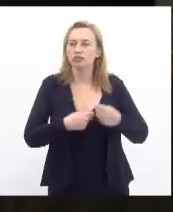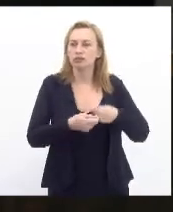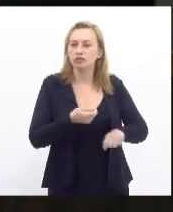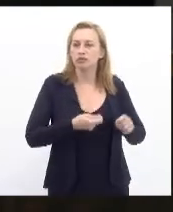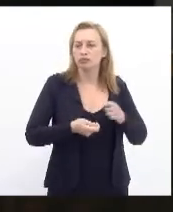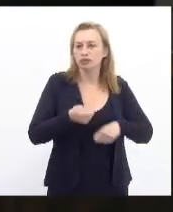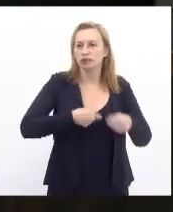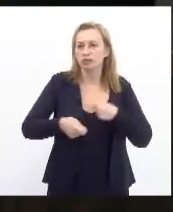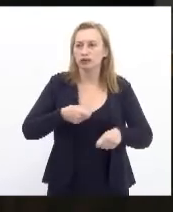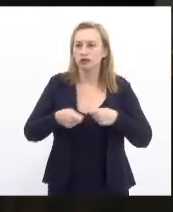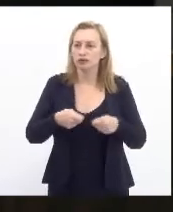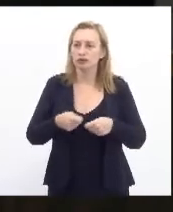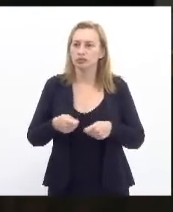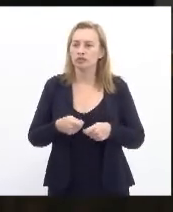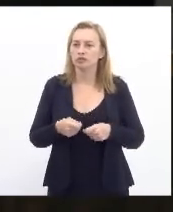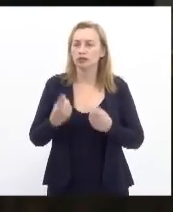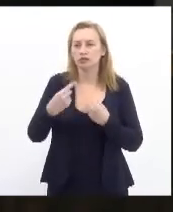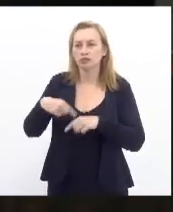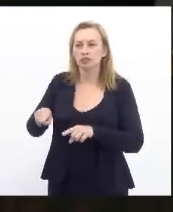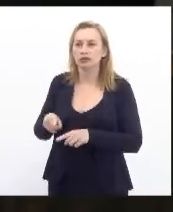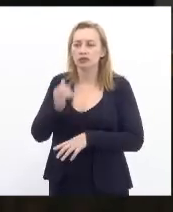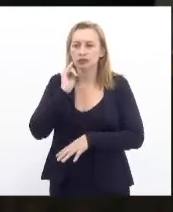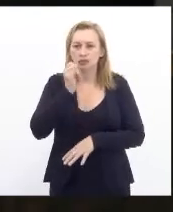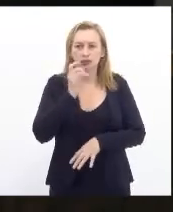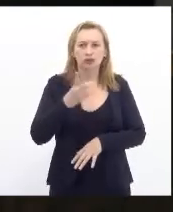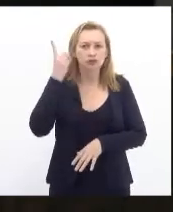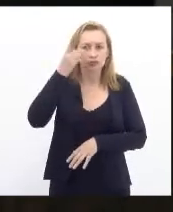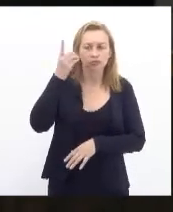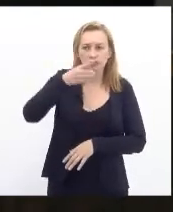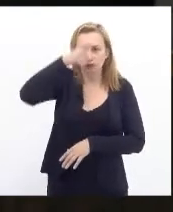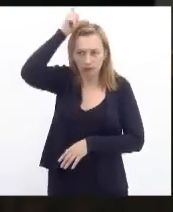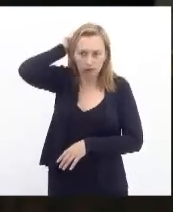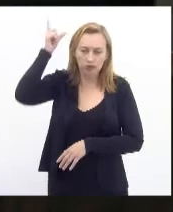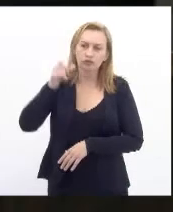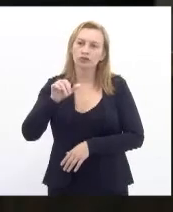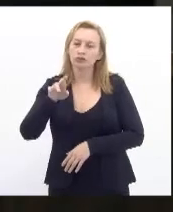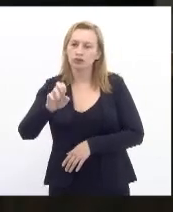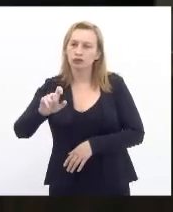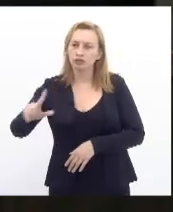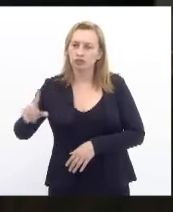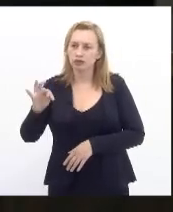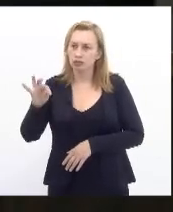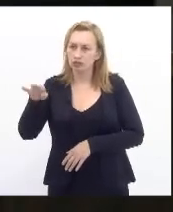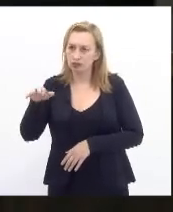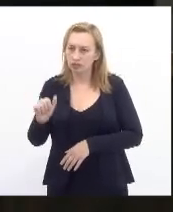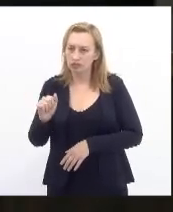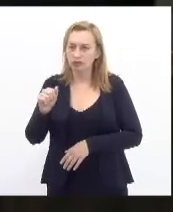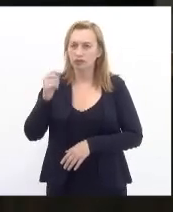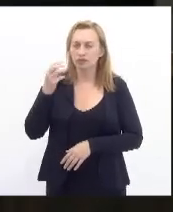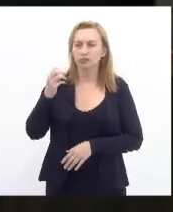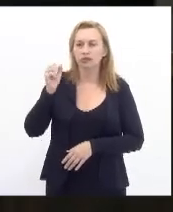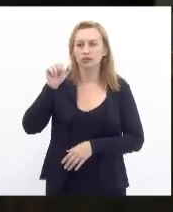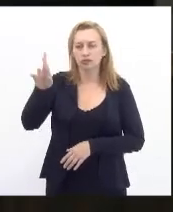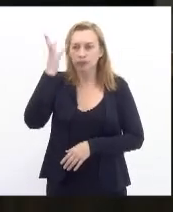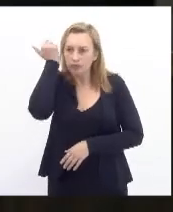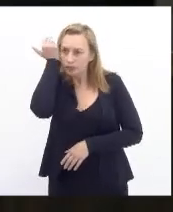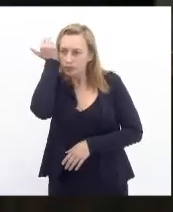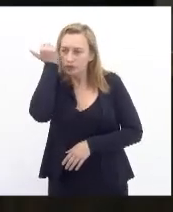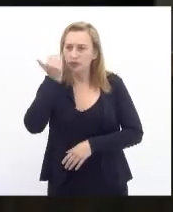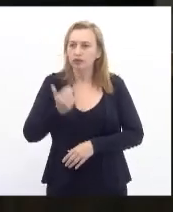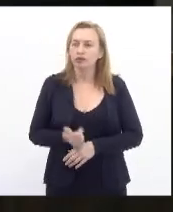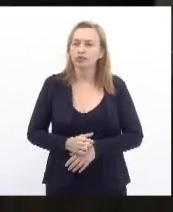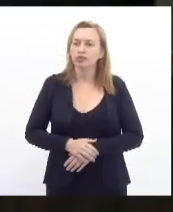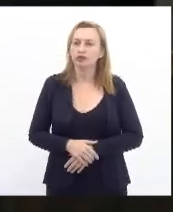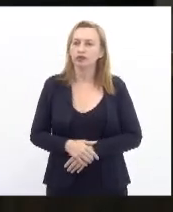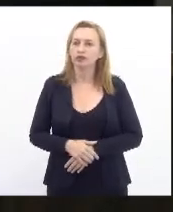fiscalização financeira e controle, contrário. Relator de deputado Luiz Paulo, Coronel Salema, Rosenberg Reis, Eliomar Coelho e